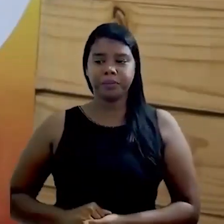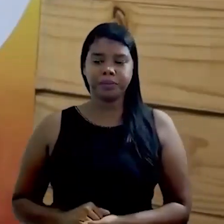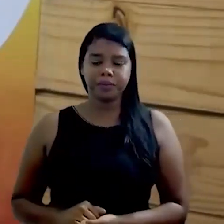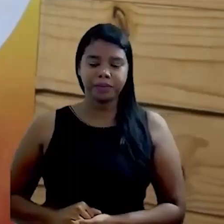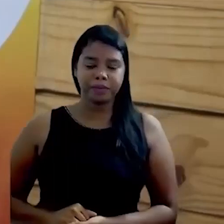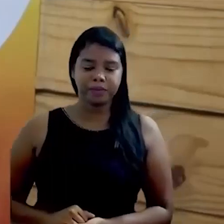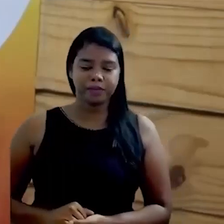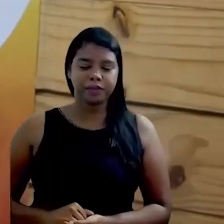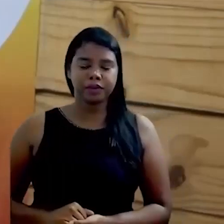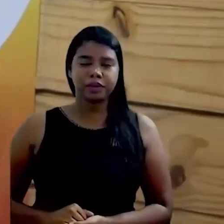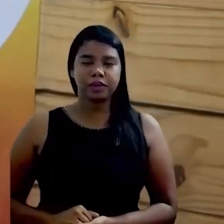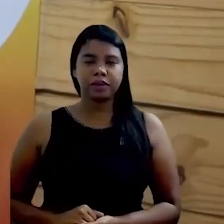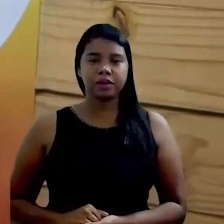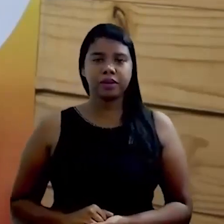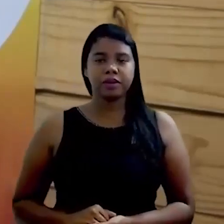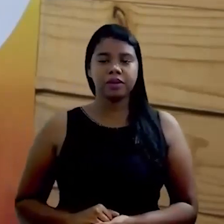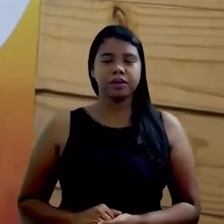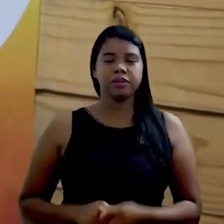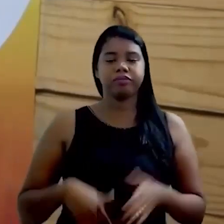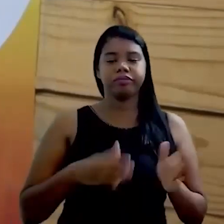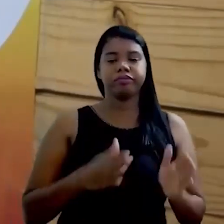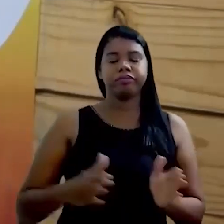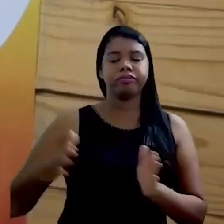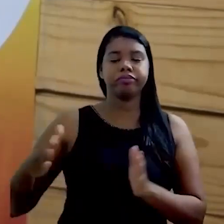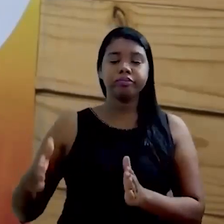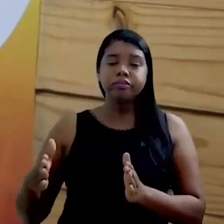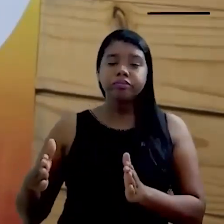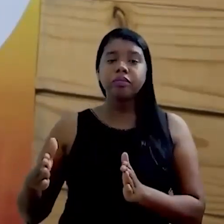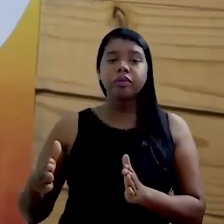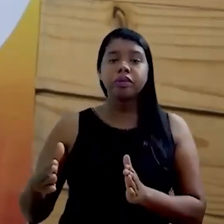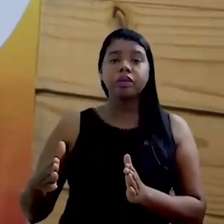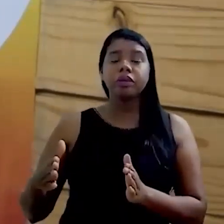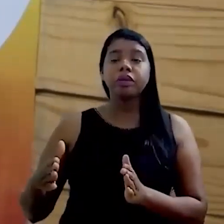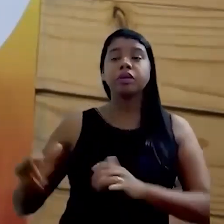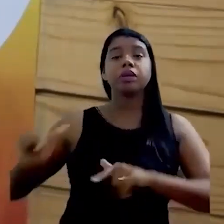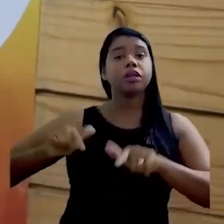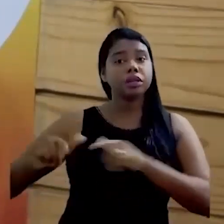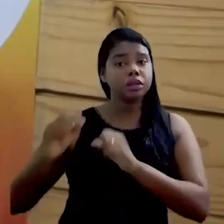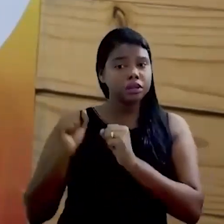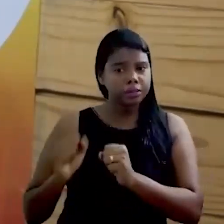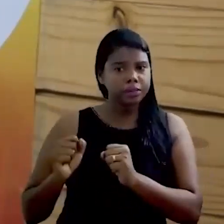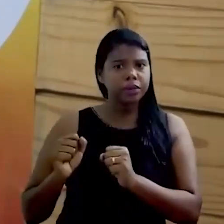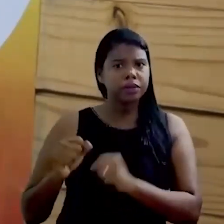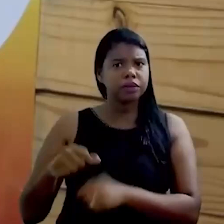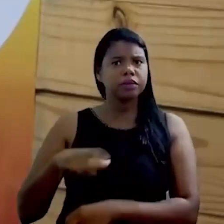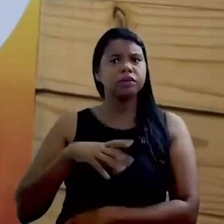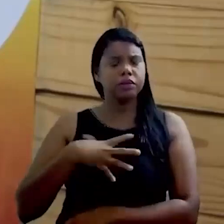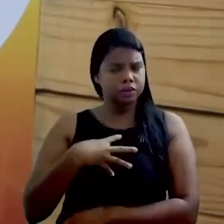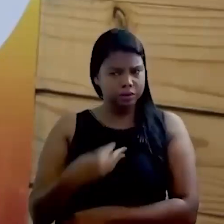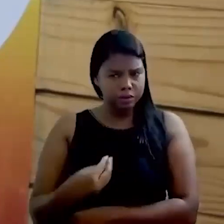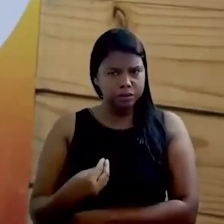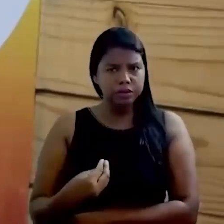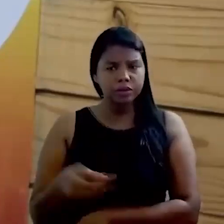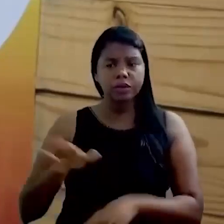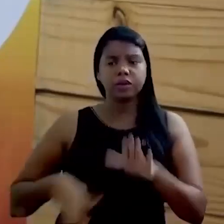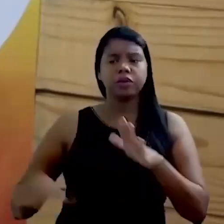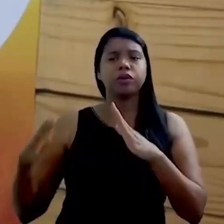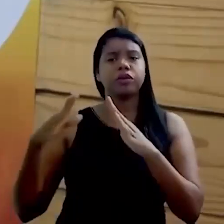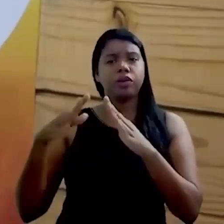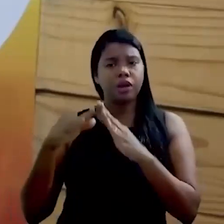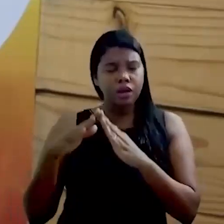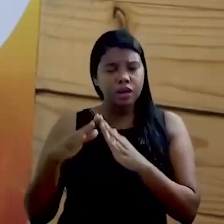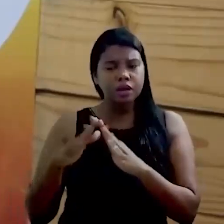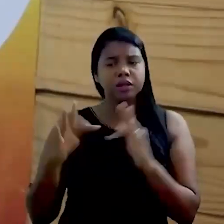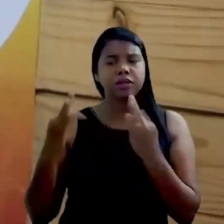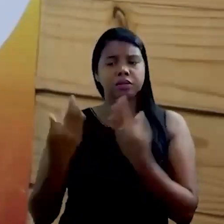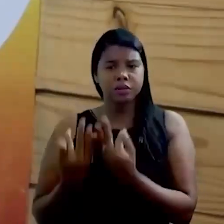gente precisa ter espaços laborais que levem em consideração que a gente trabalha, que a gente pode ter um filho, né? Que a gente cuida de uma casa, cuida de